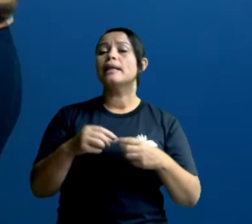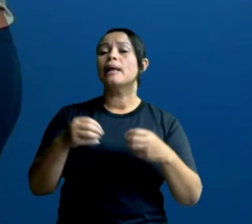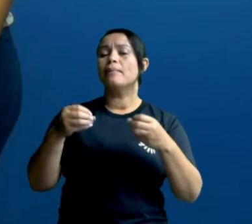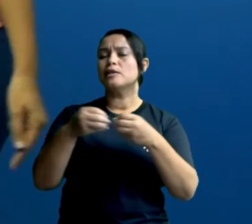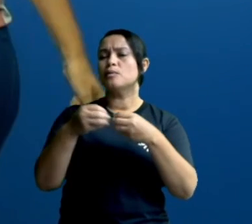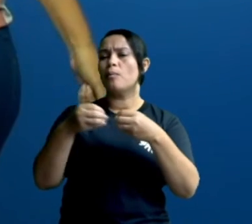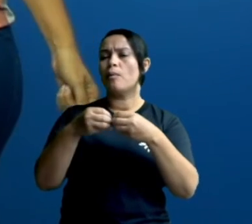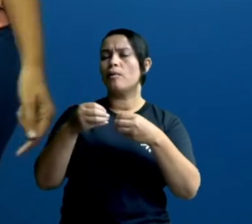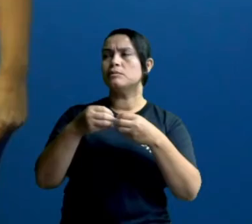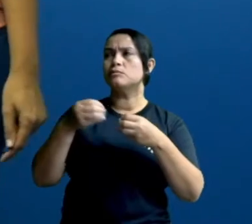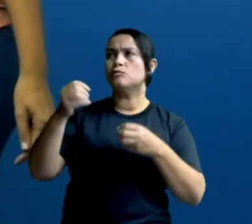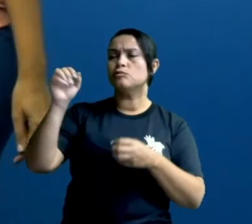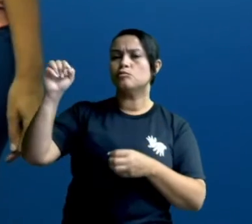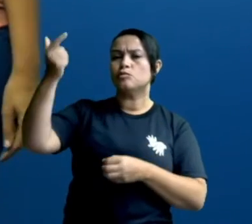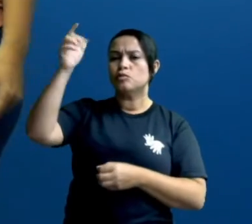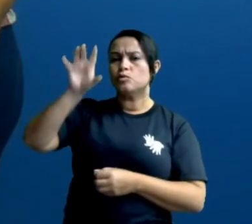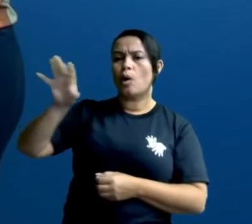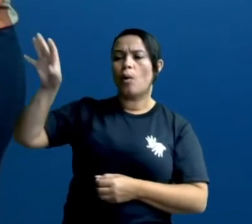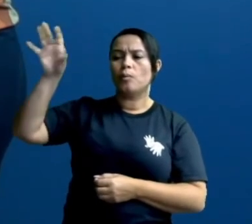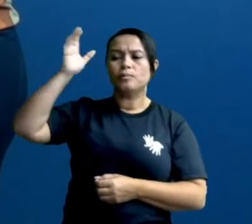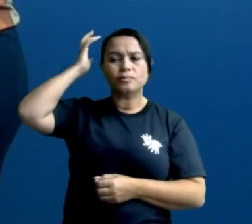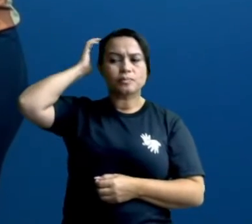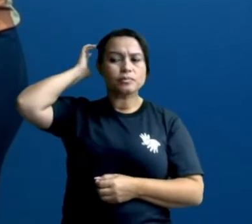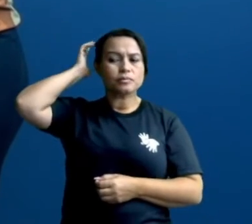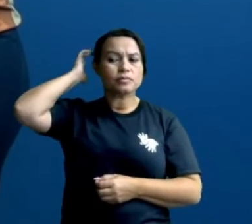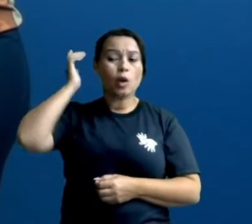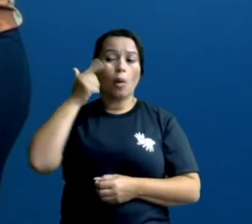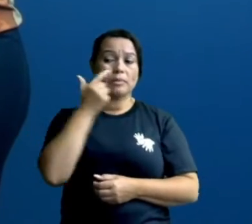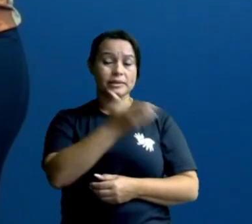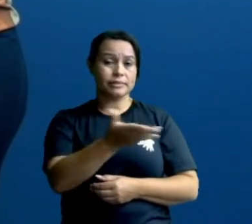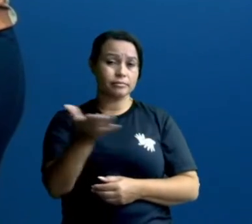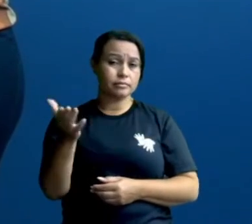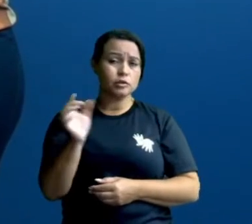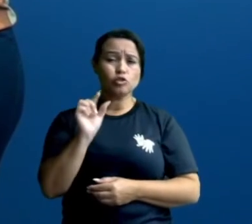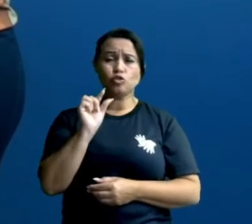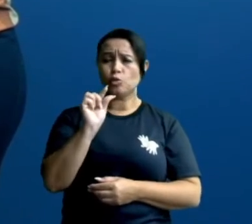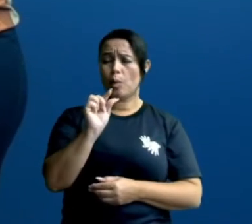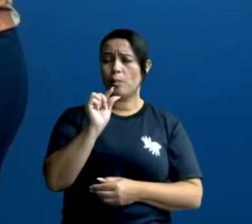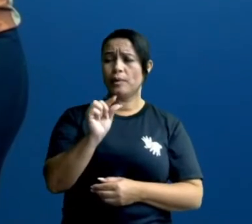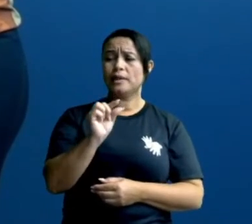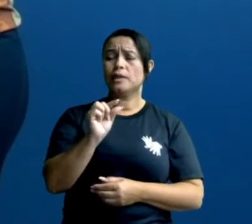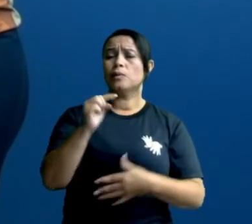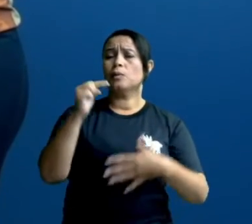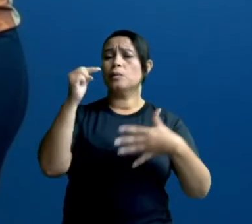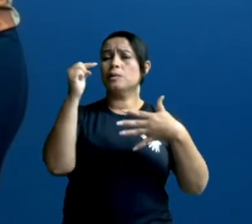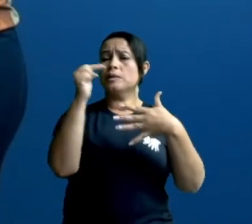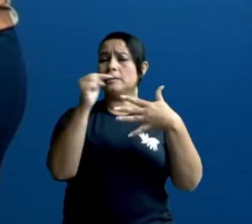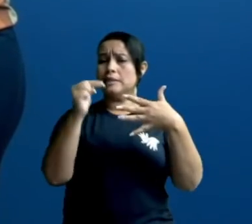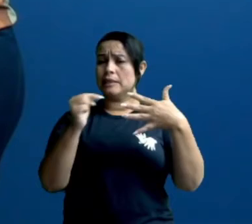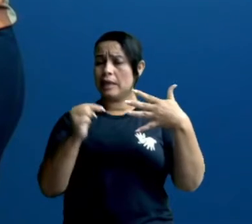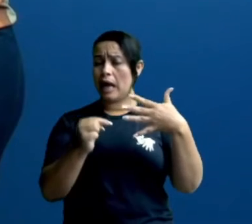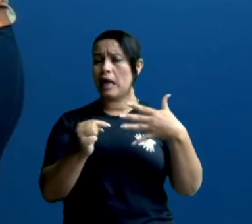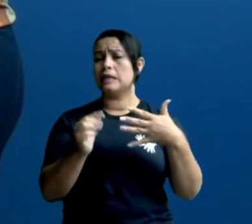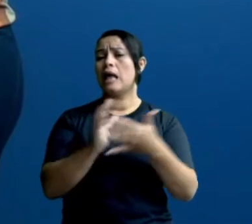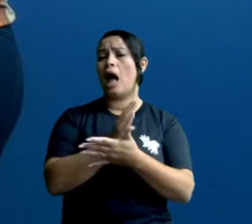com temperaturas elevadas oi ou então a gente vai ver só um pouquinho de cada clima tá certo para vocês verem como é